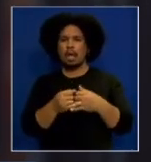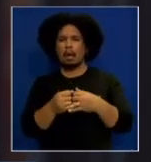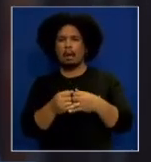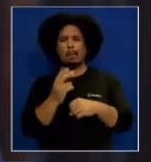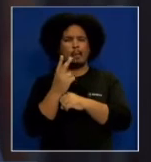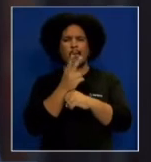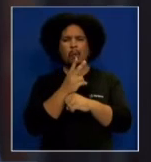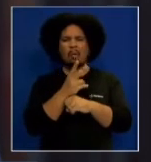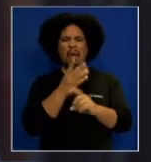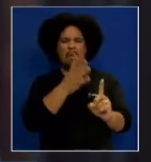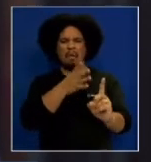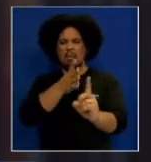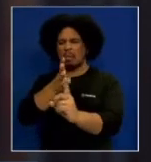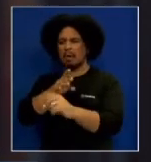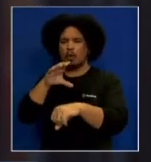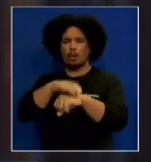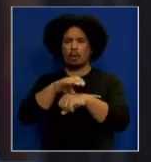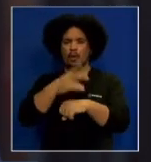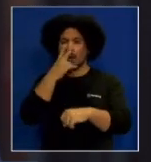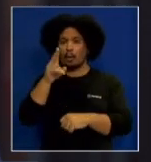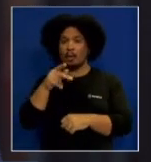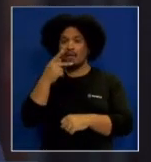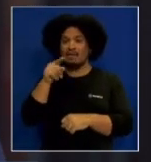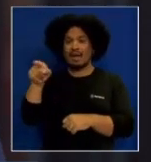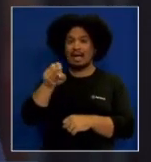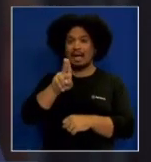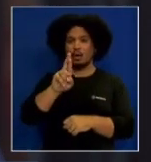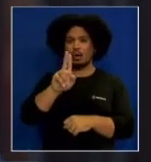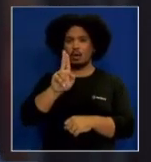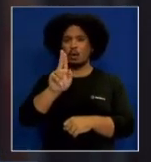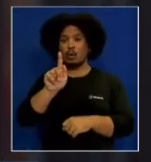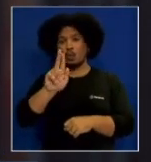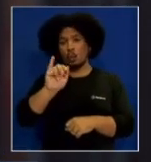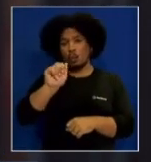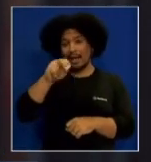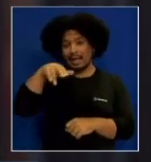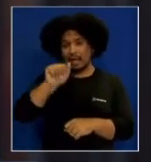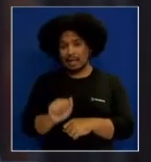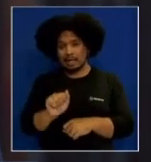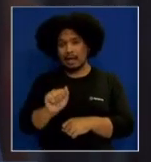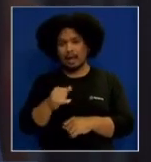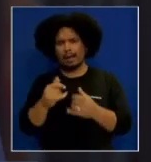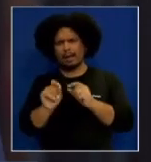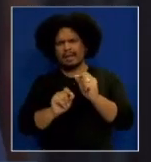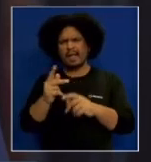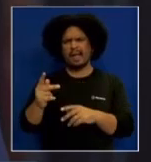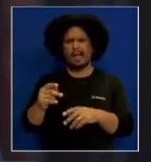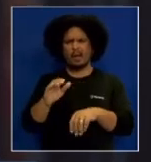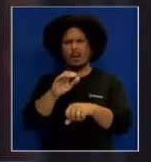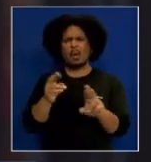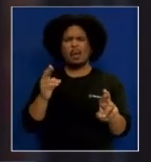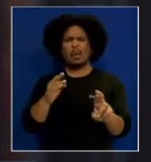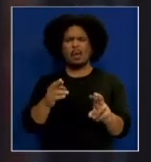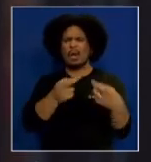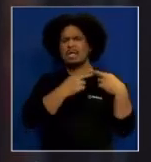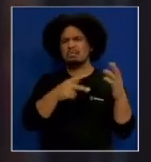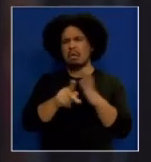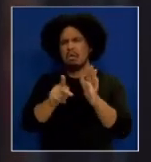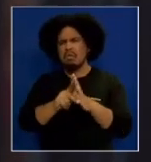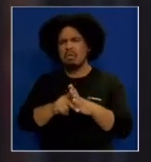culpados e como se diria lá em Uruguaiana no chisme político Qual o Novo Rio Grande que nós